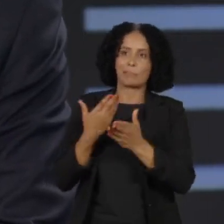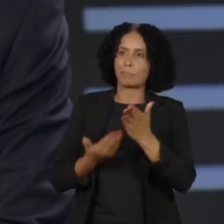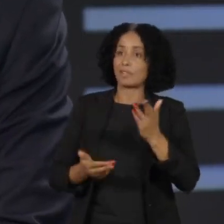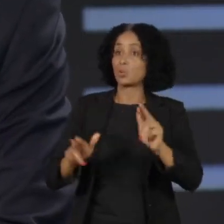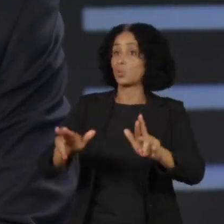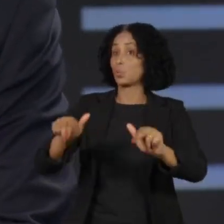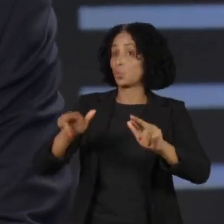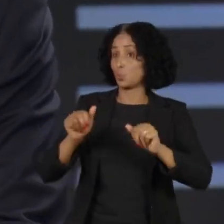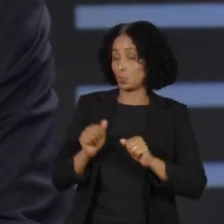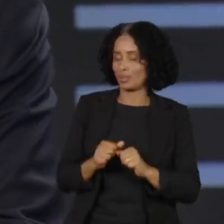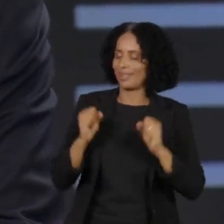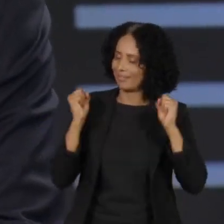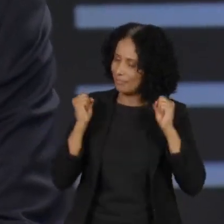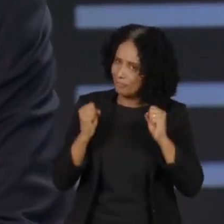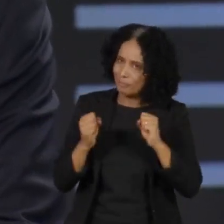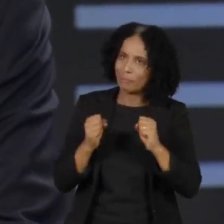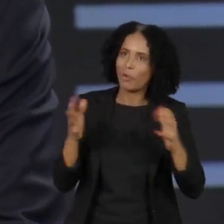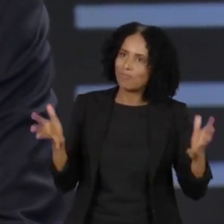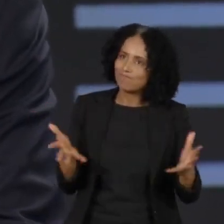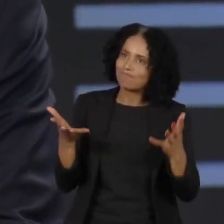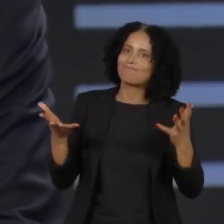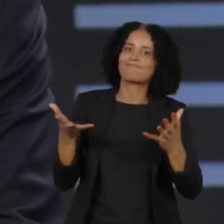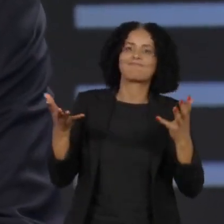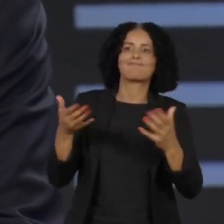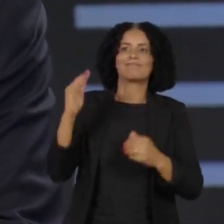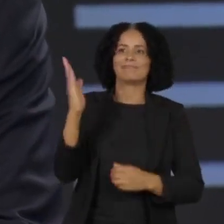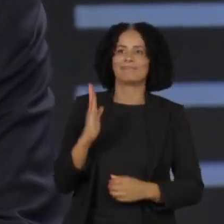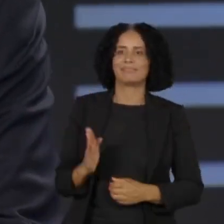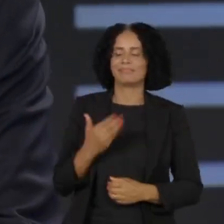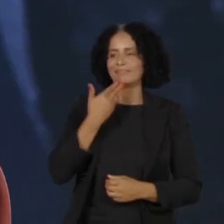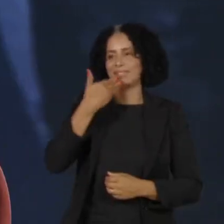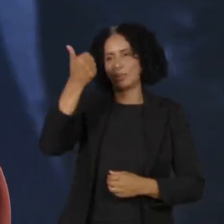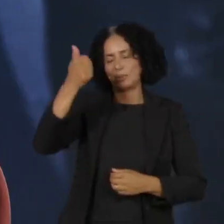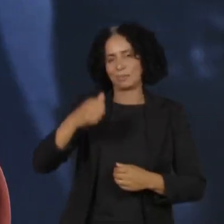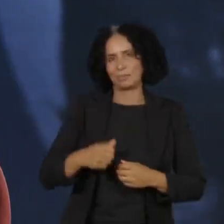esperança é que constrói uma nação. Sem esperança, a gente não constrói nada. Agradecemos a